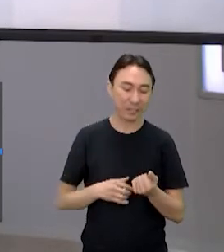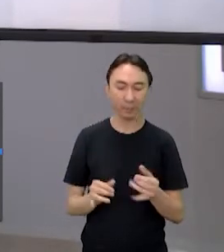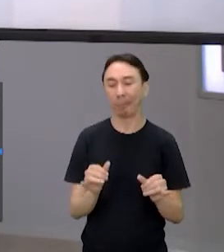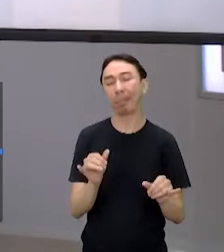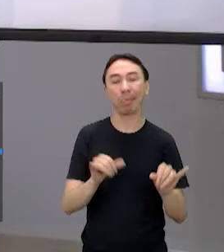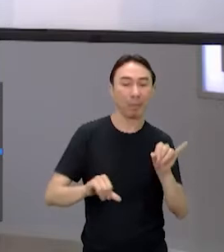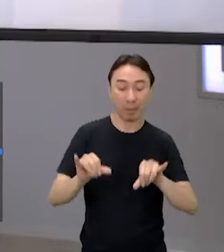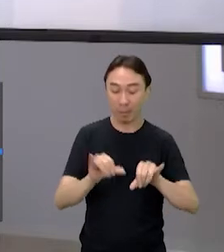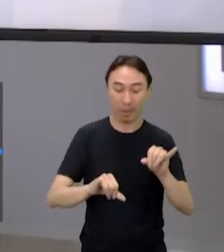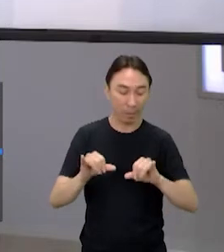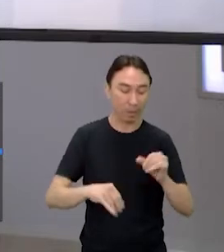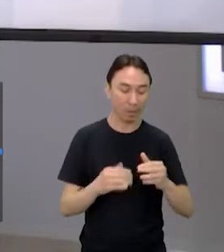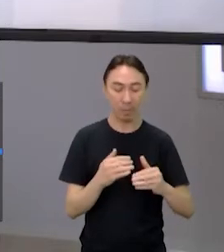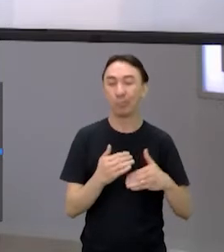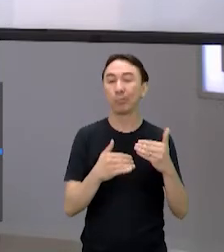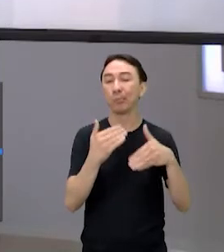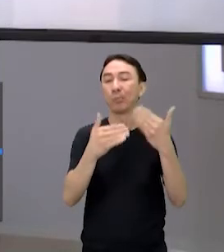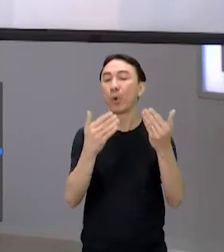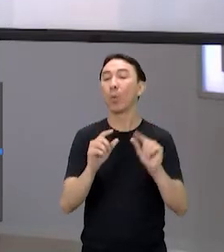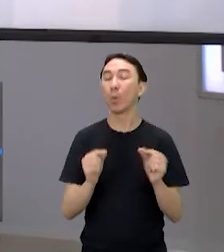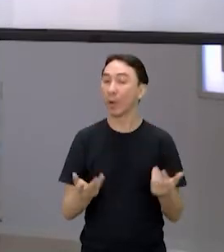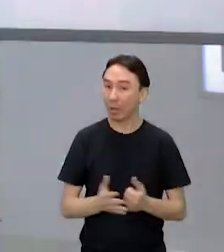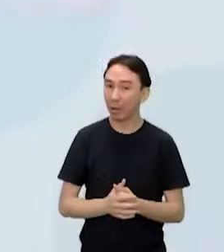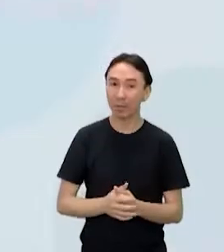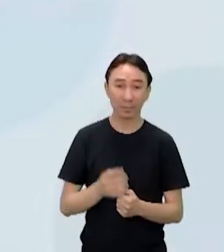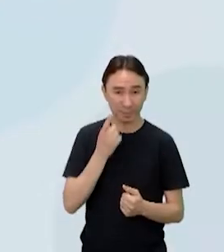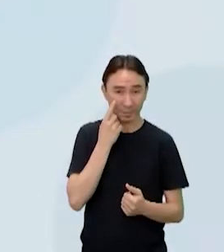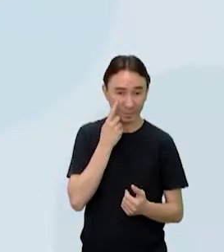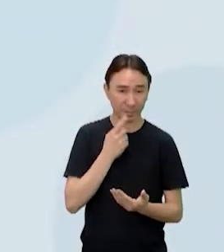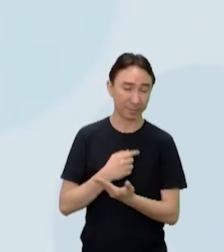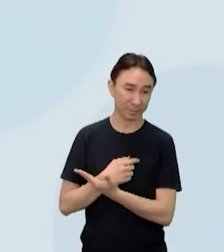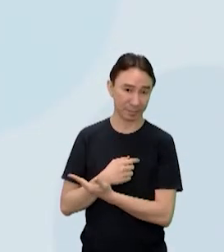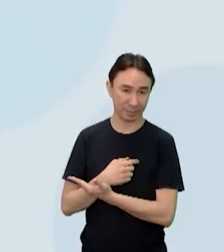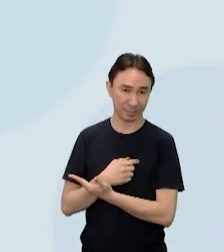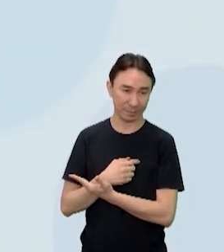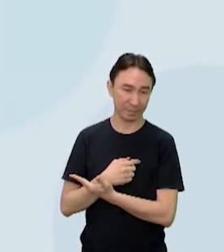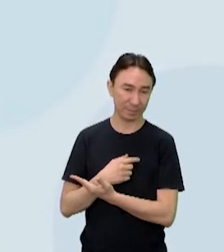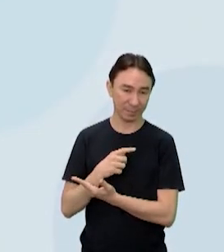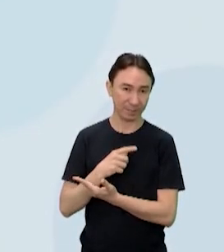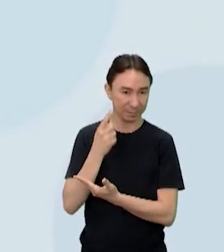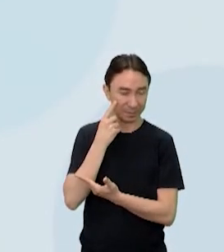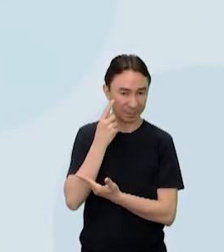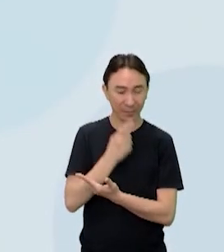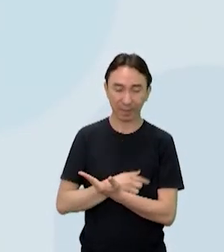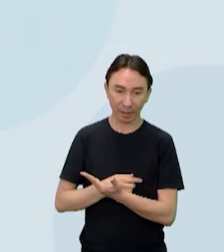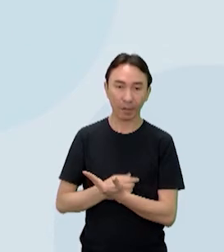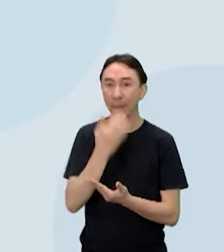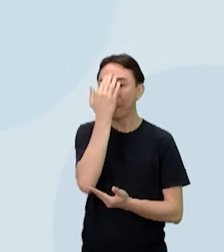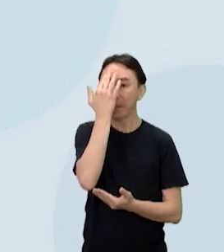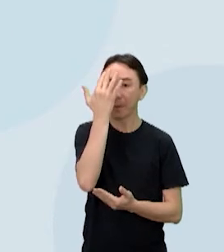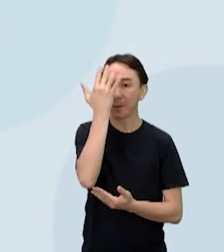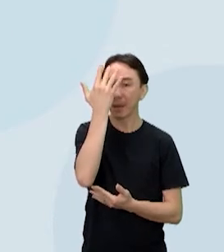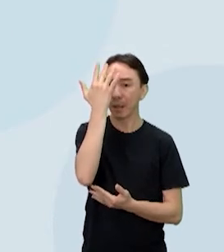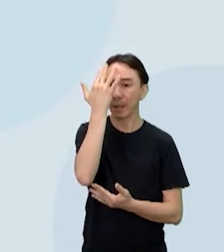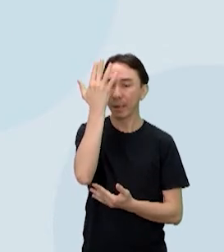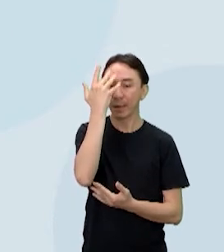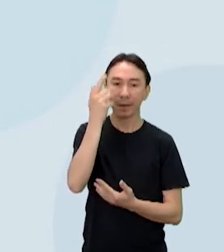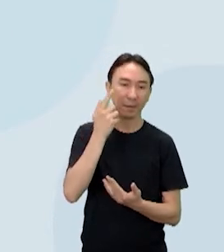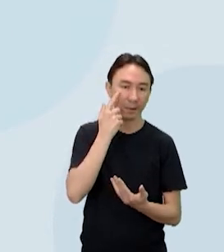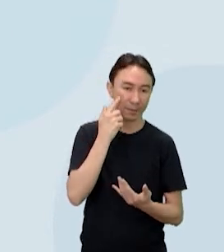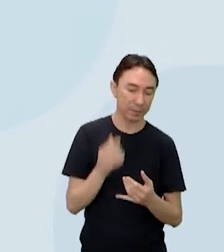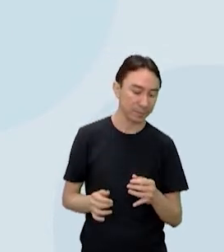química. Então aí para vocês na tela tá aí, né, um pouquinho a respeito da teoria da evolução química. Quando a gente fala